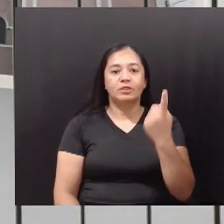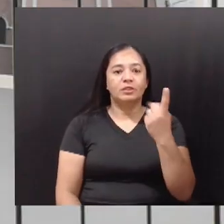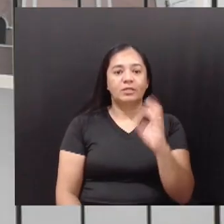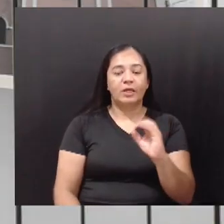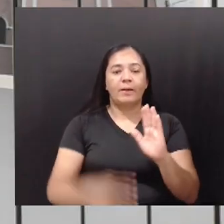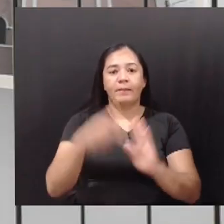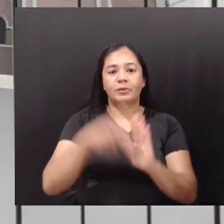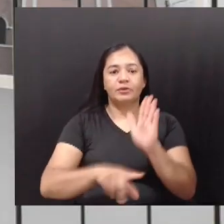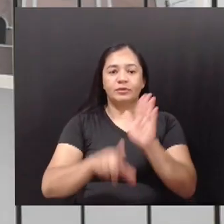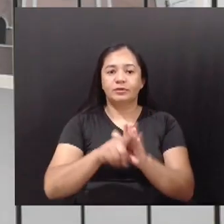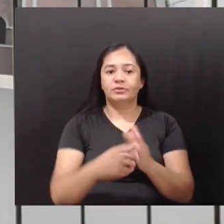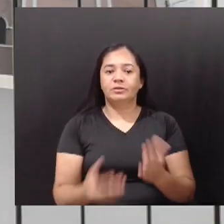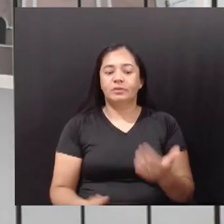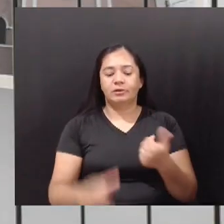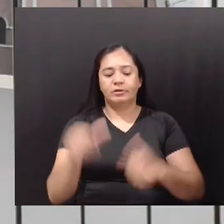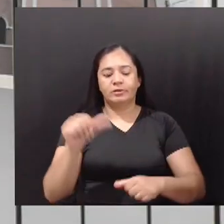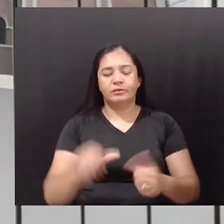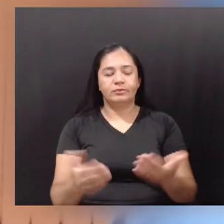Confira como foi.